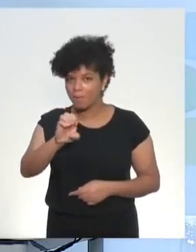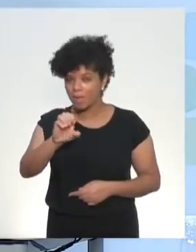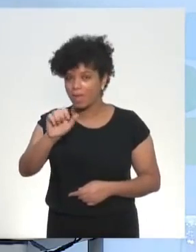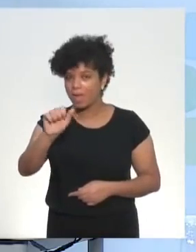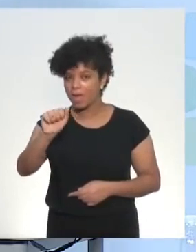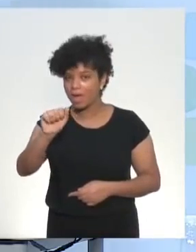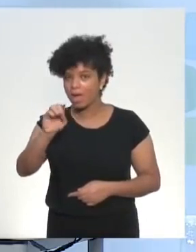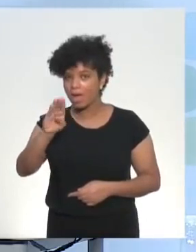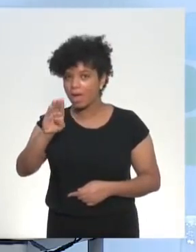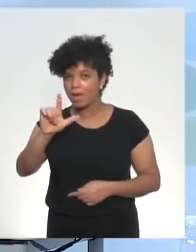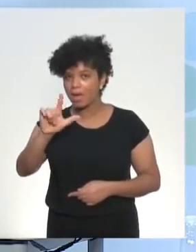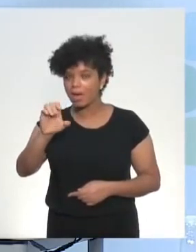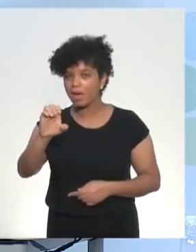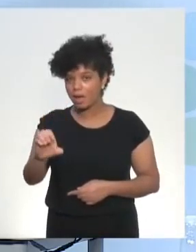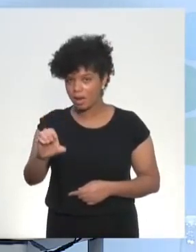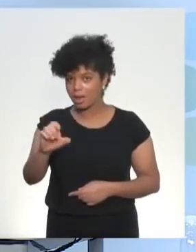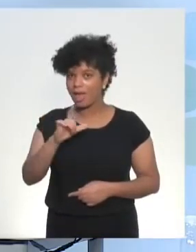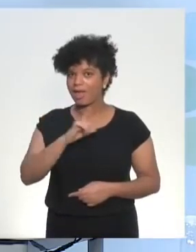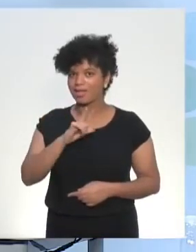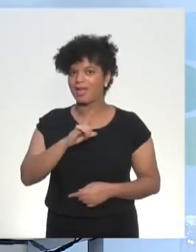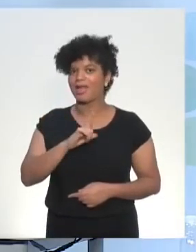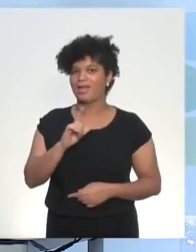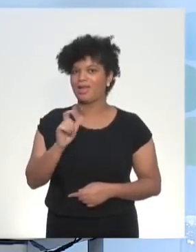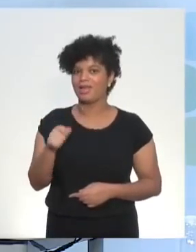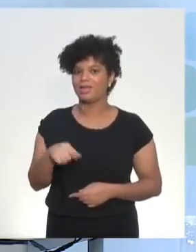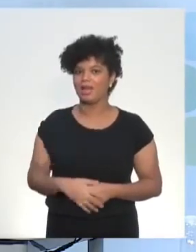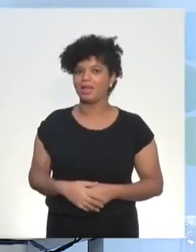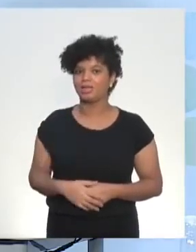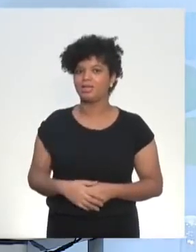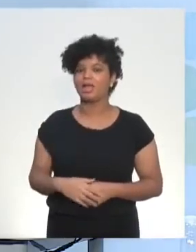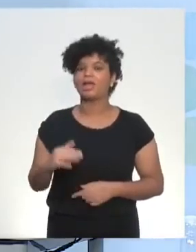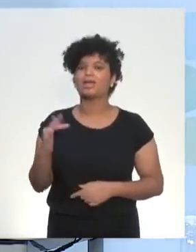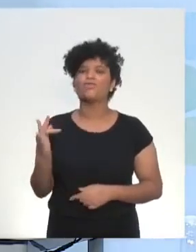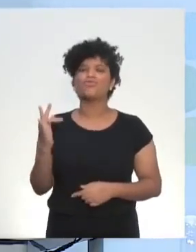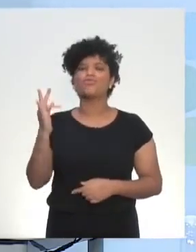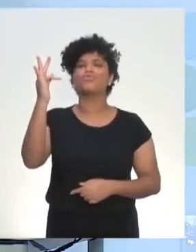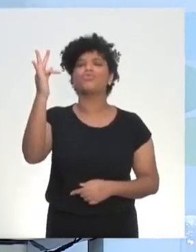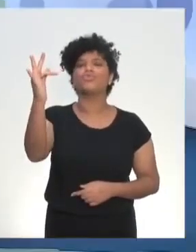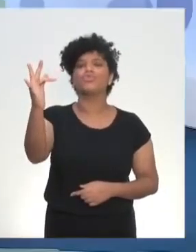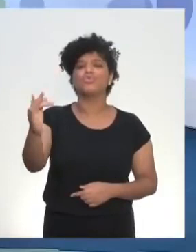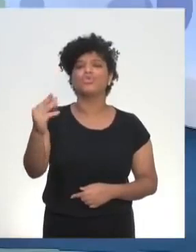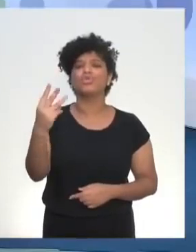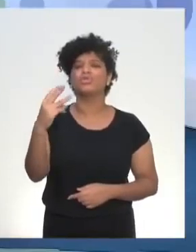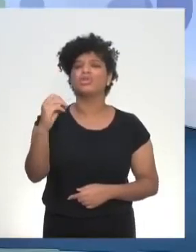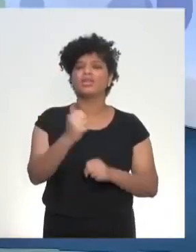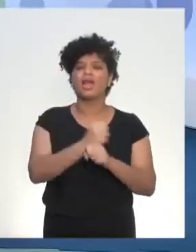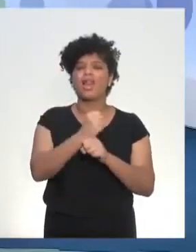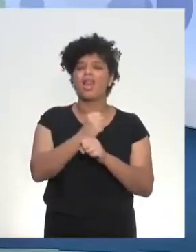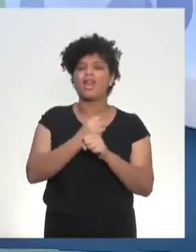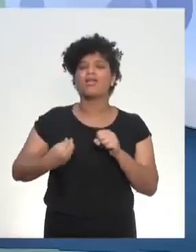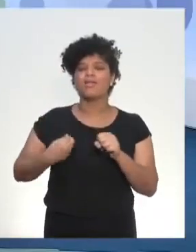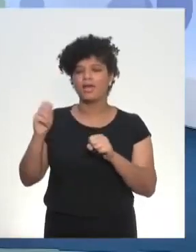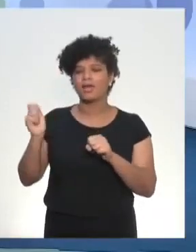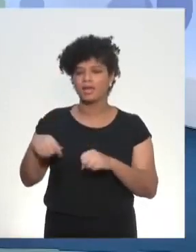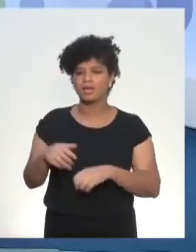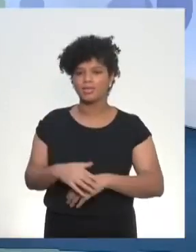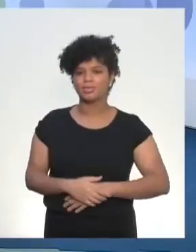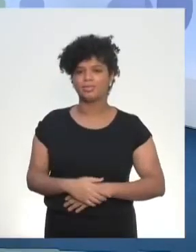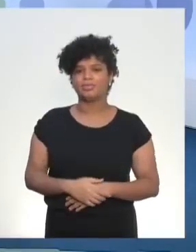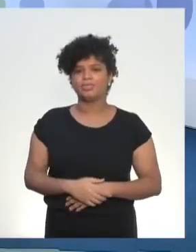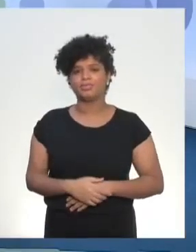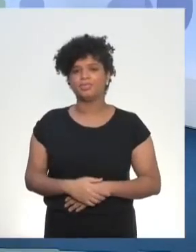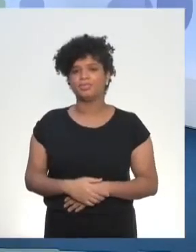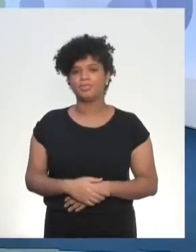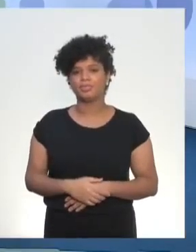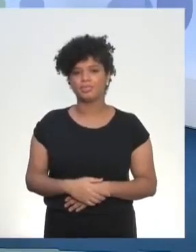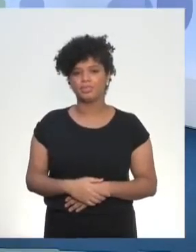serão capazes, poderão viver em Marte 30 anos. Do you agree with that, João? 30 years? I don't think so.